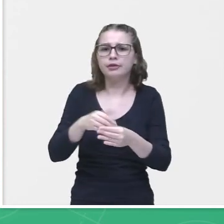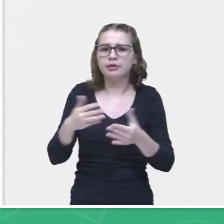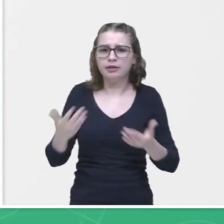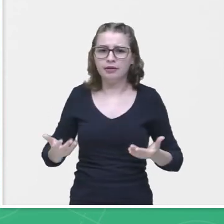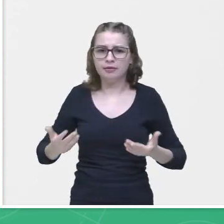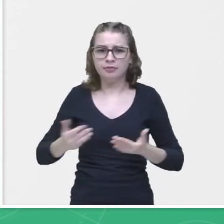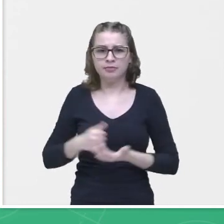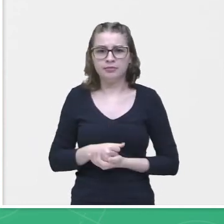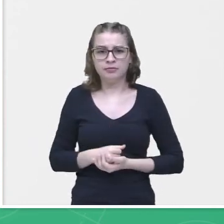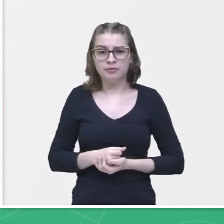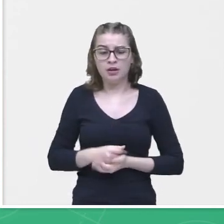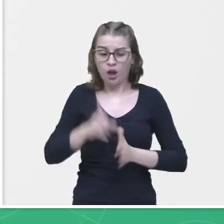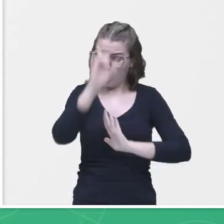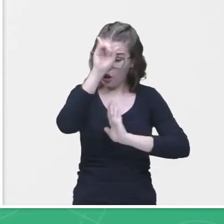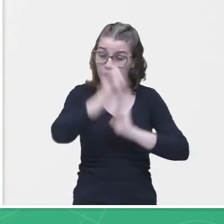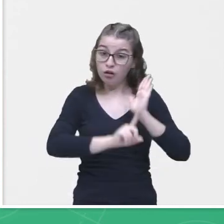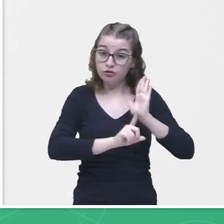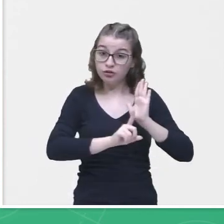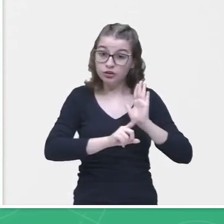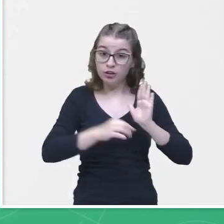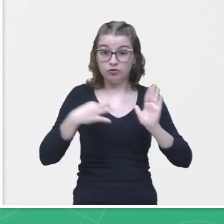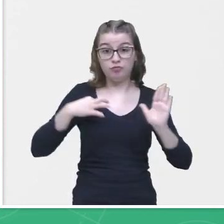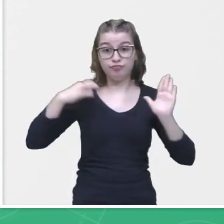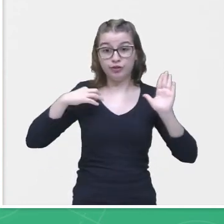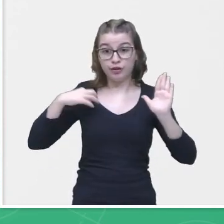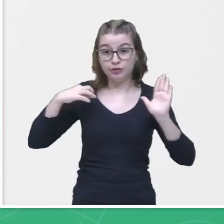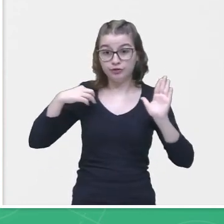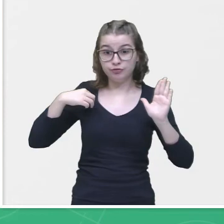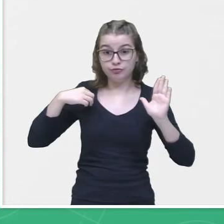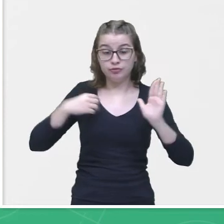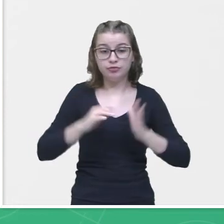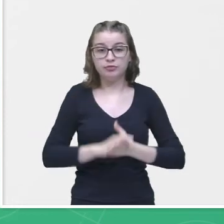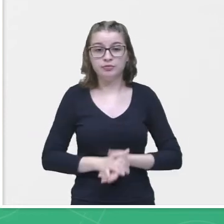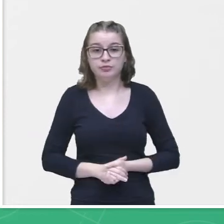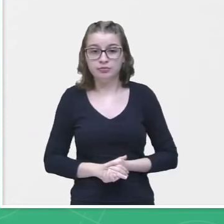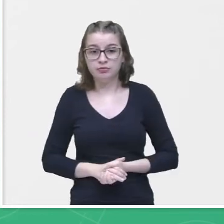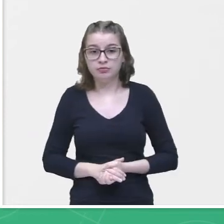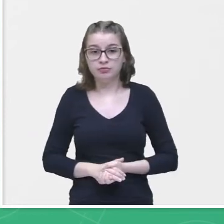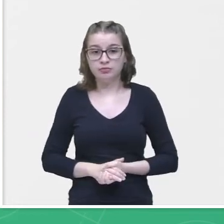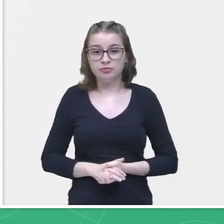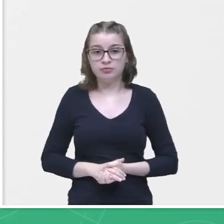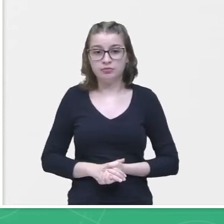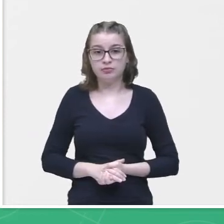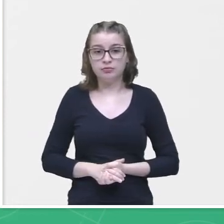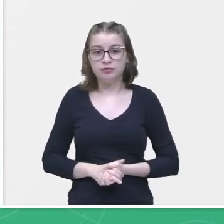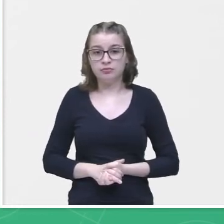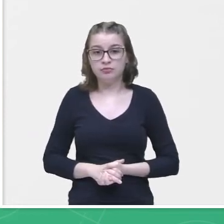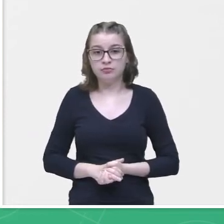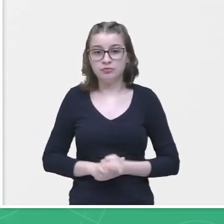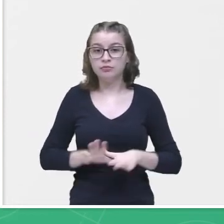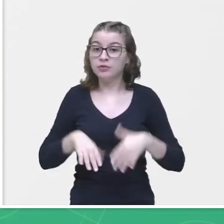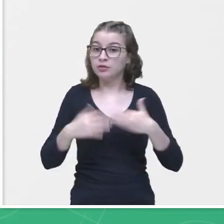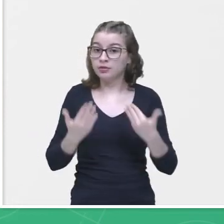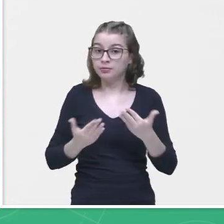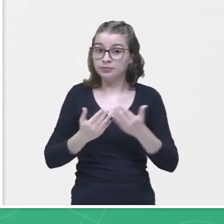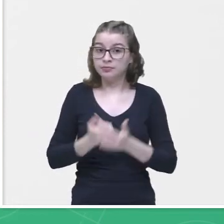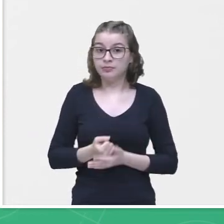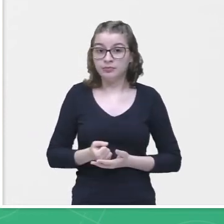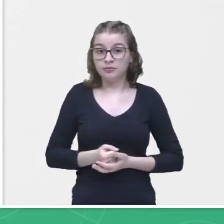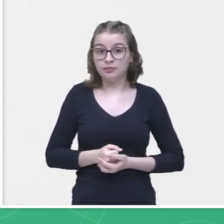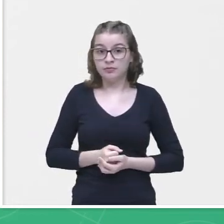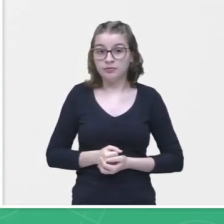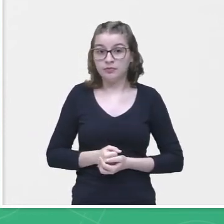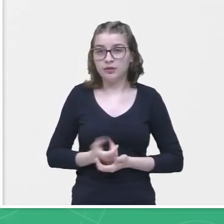de votar e ser votado. Né? Nós temos o direito de votar e ser votados. Então, não é também